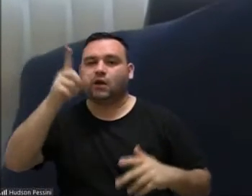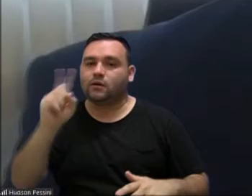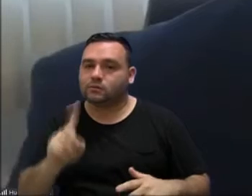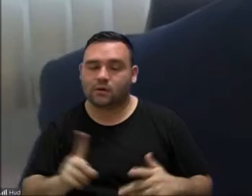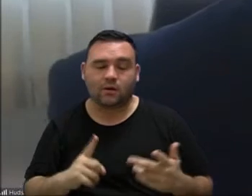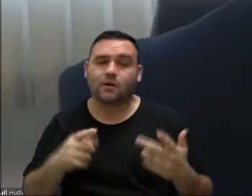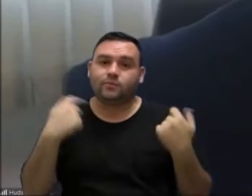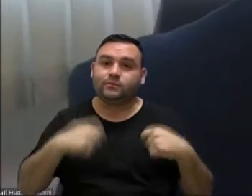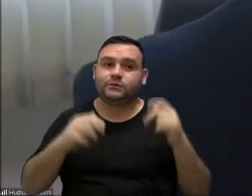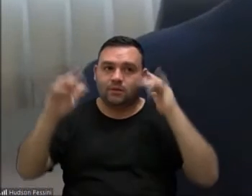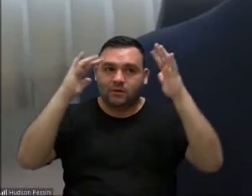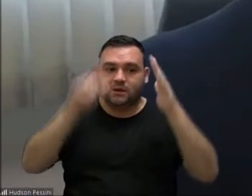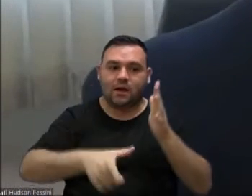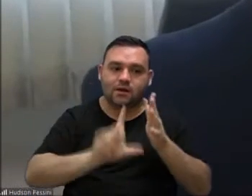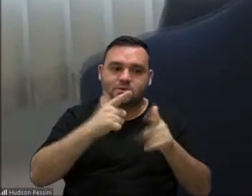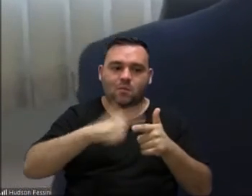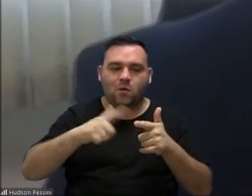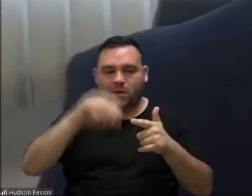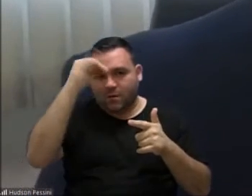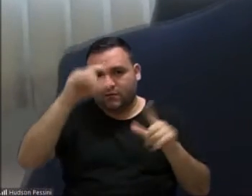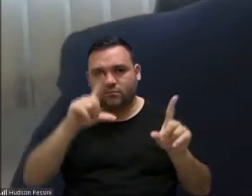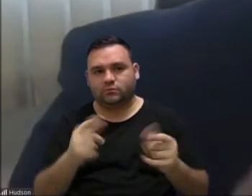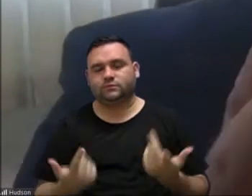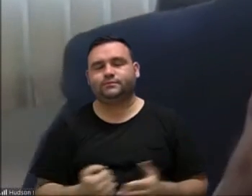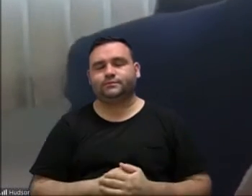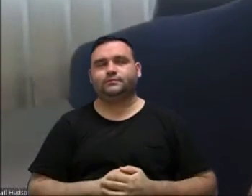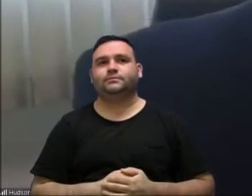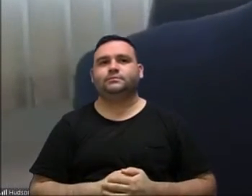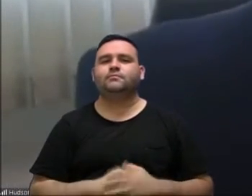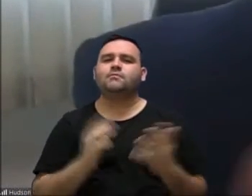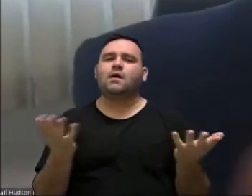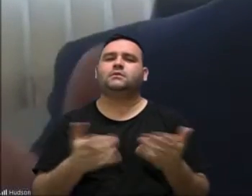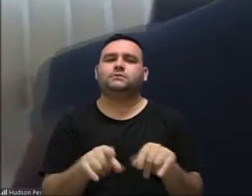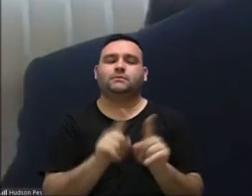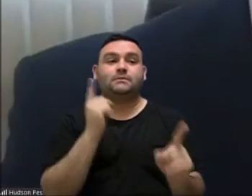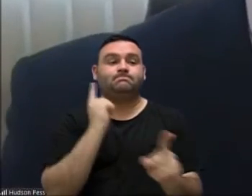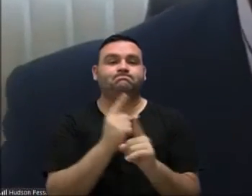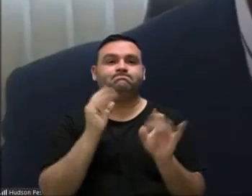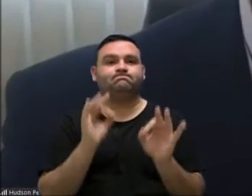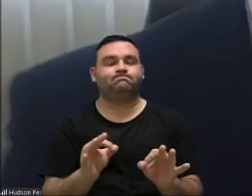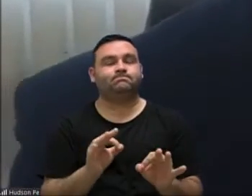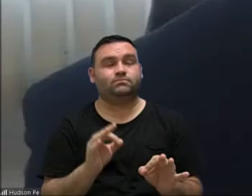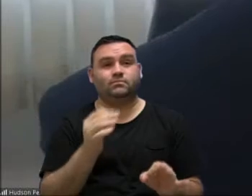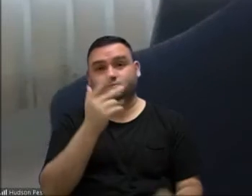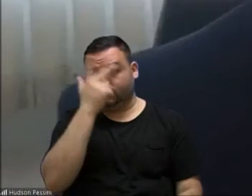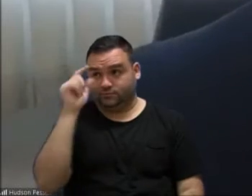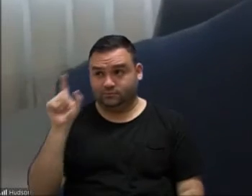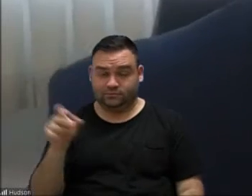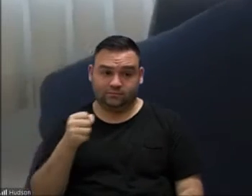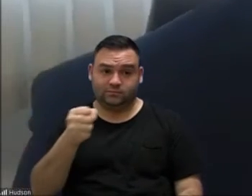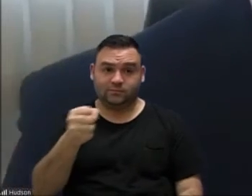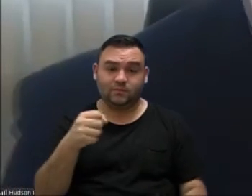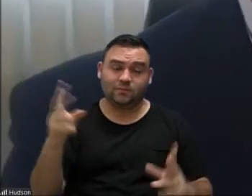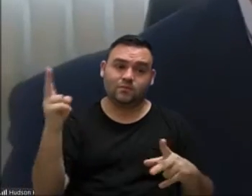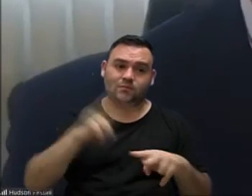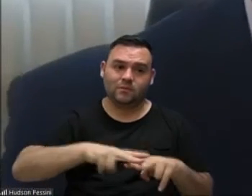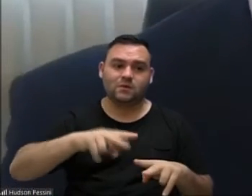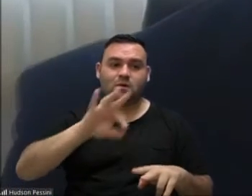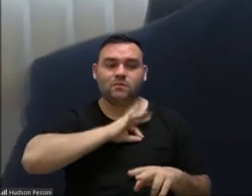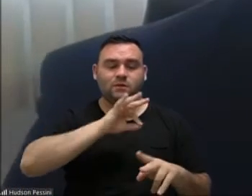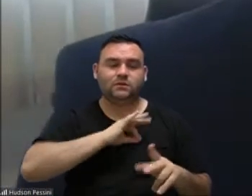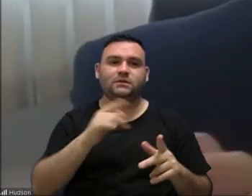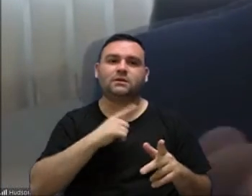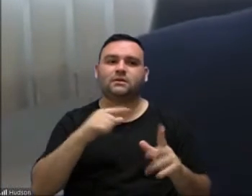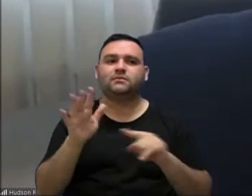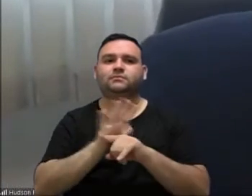fácil fazer da forma que dê menos problema agora quando existe o flagrante esse cara vai para a delegacia polícia civil vai lá instaurar